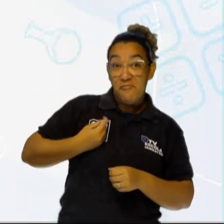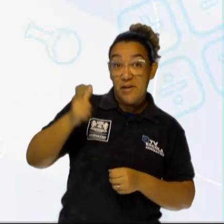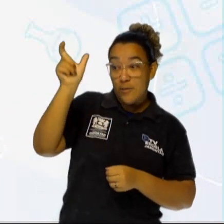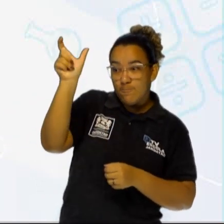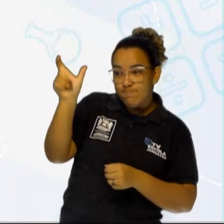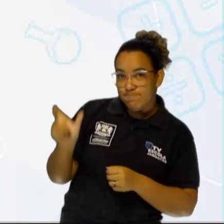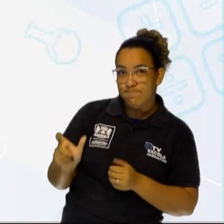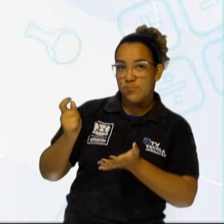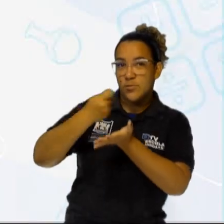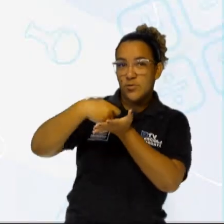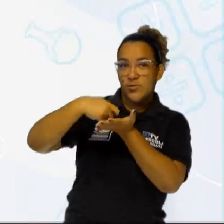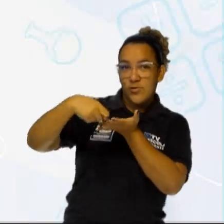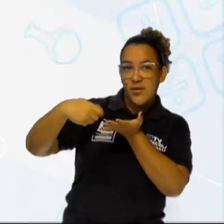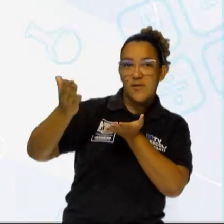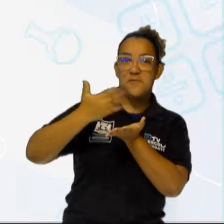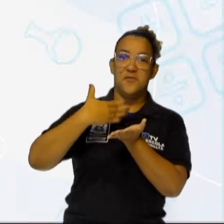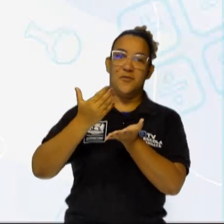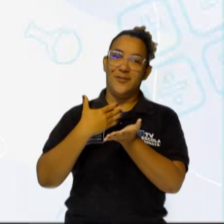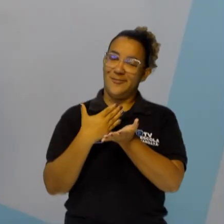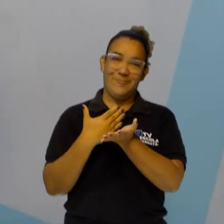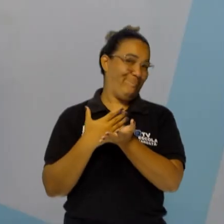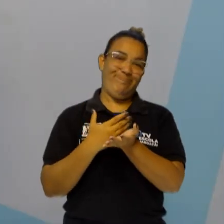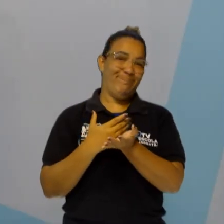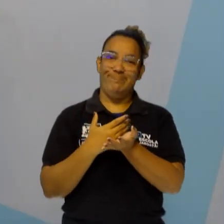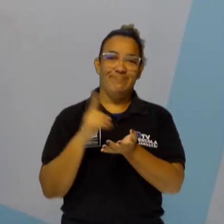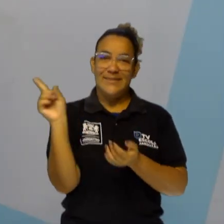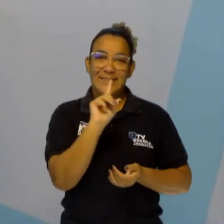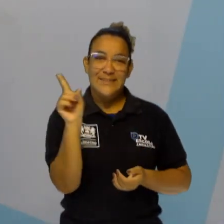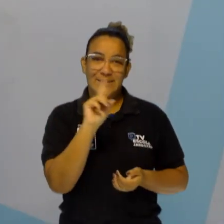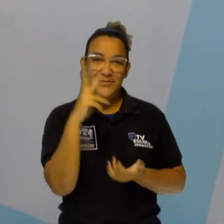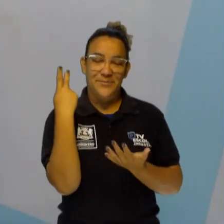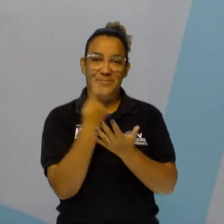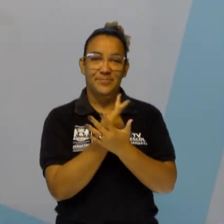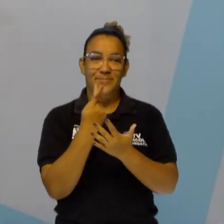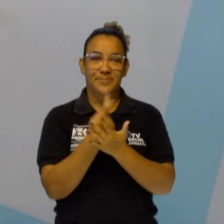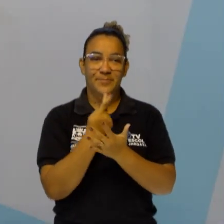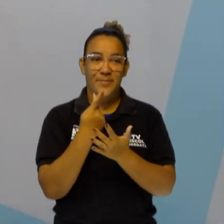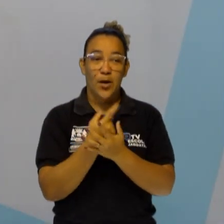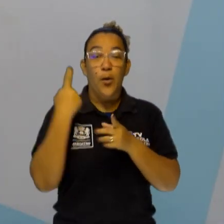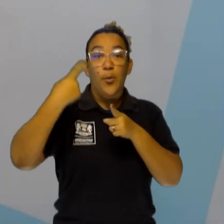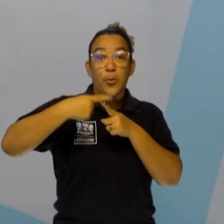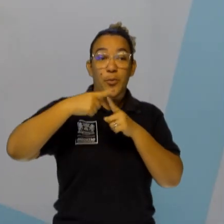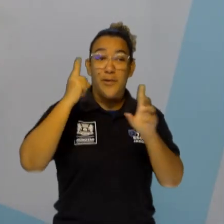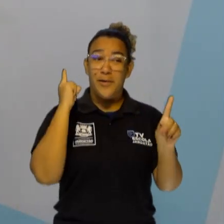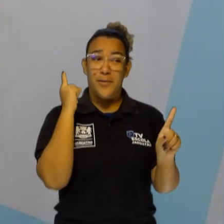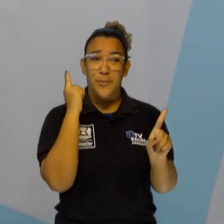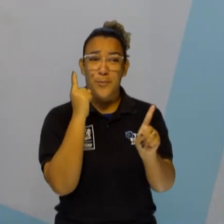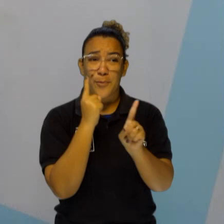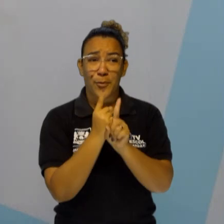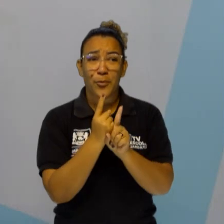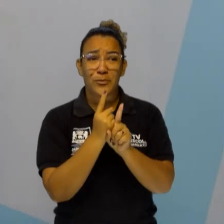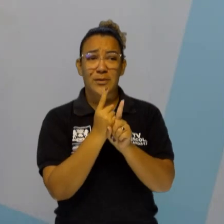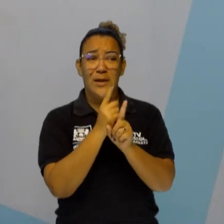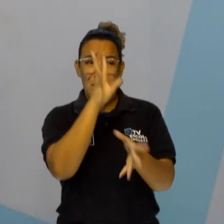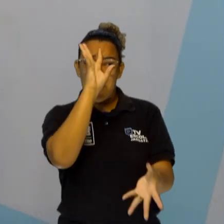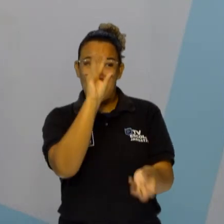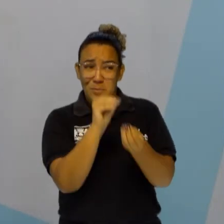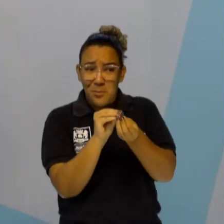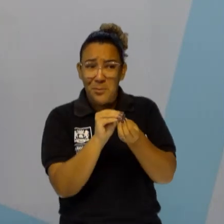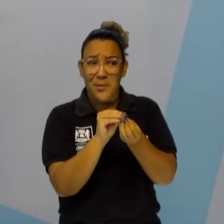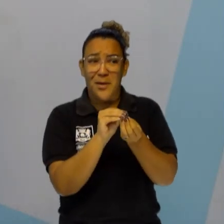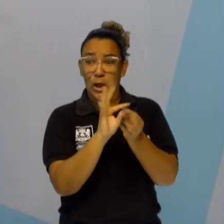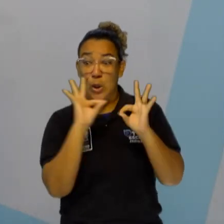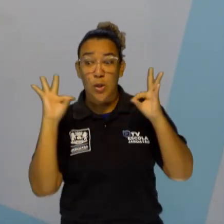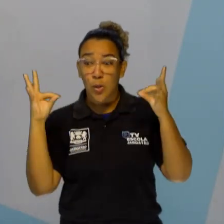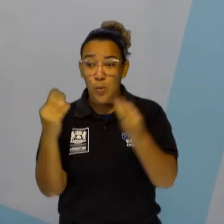escreveu o livro. Também não, pessoal. O que a gente encontra aqui não é suficiente para resumir os fatos da vida da autora, tá?